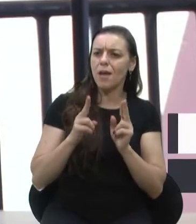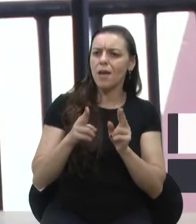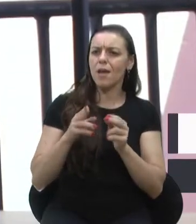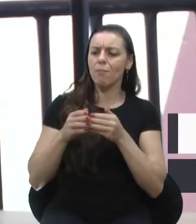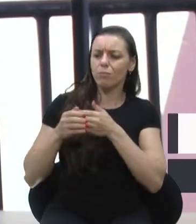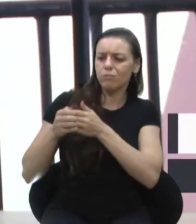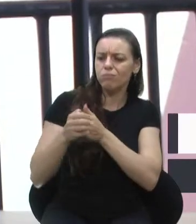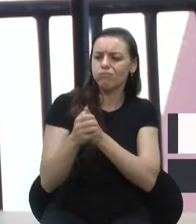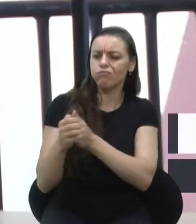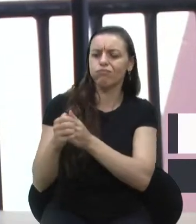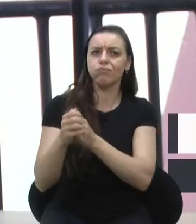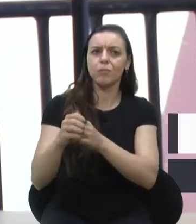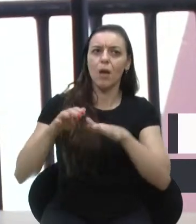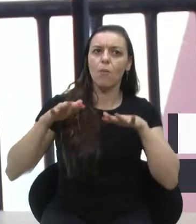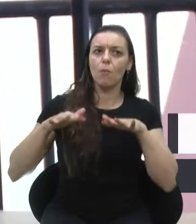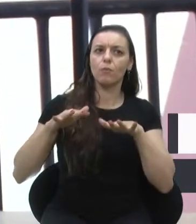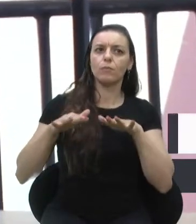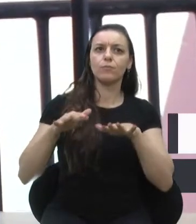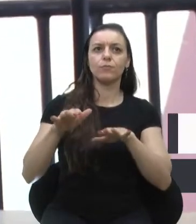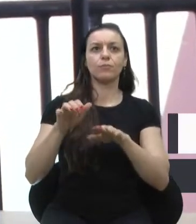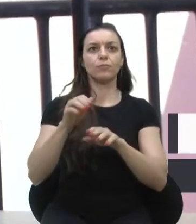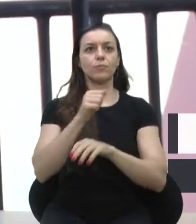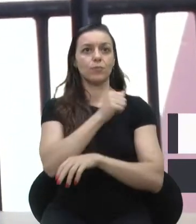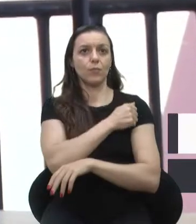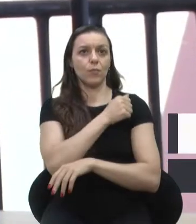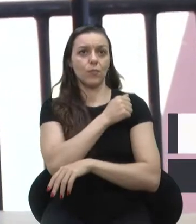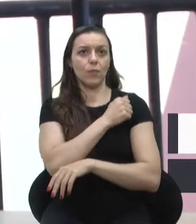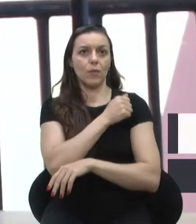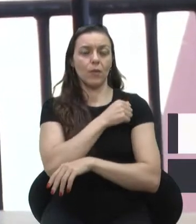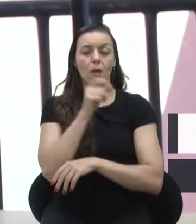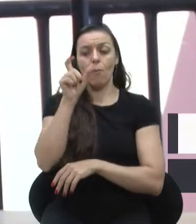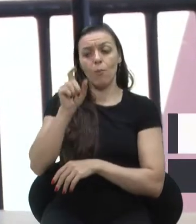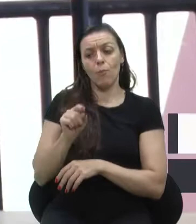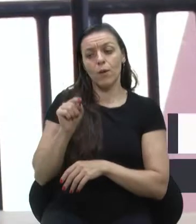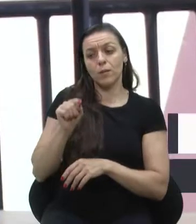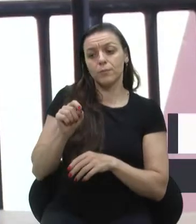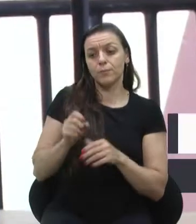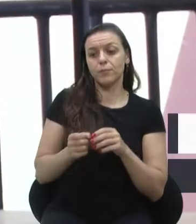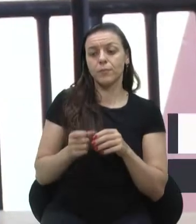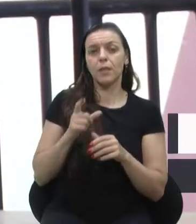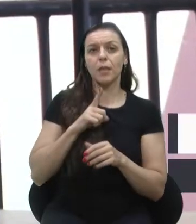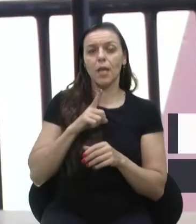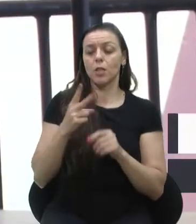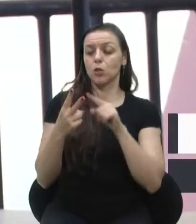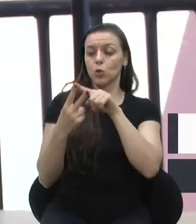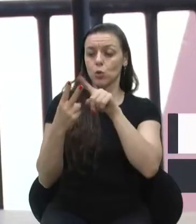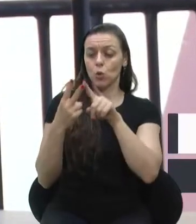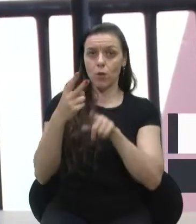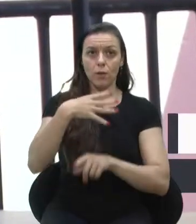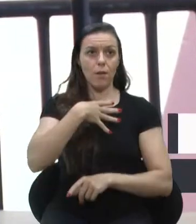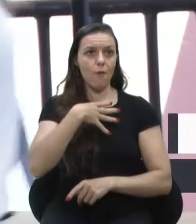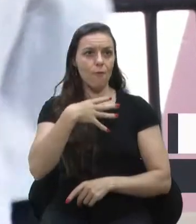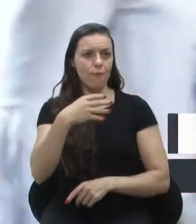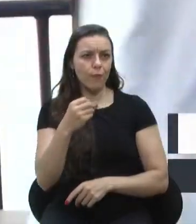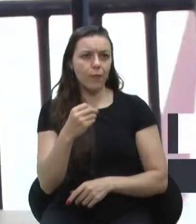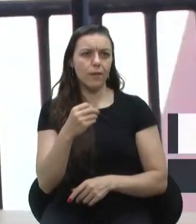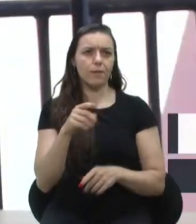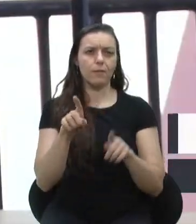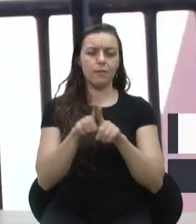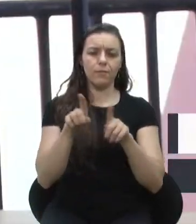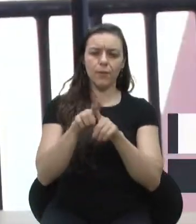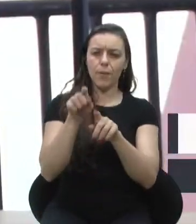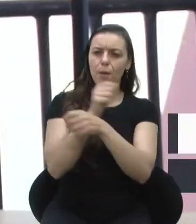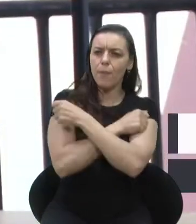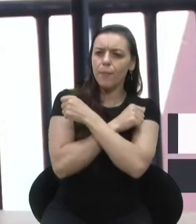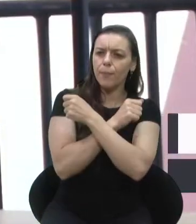do movimento estudantil e por ser a pessoa que foi, criando duas meninas maravilhosas. O meu